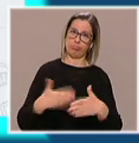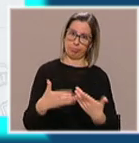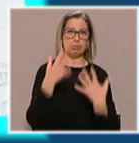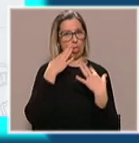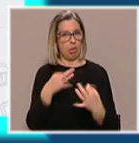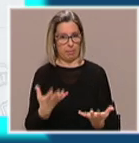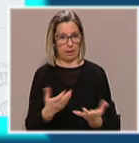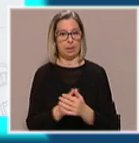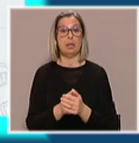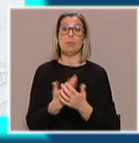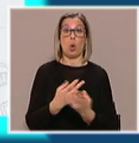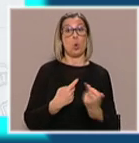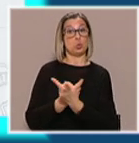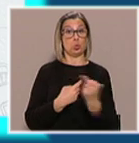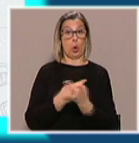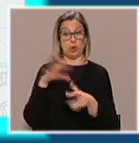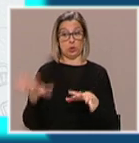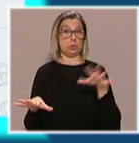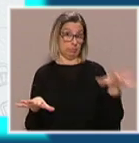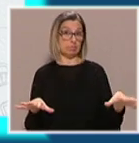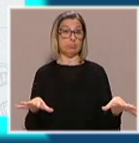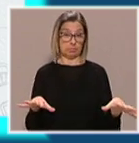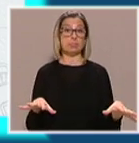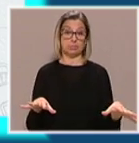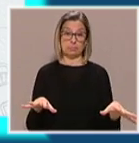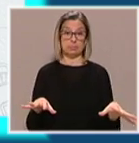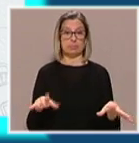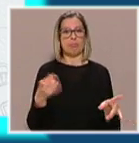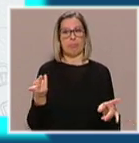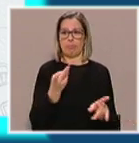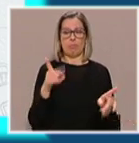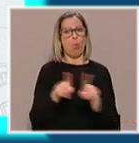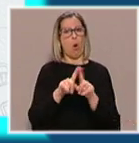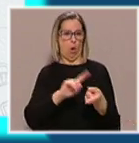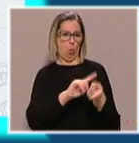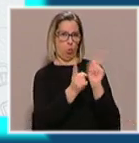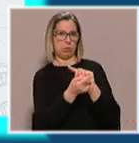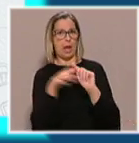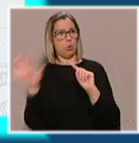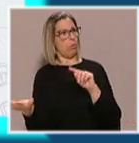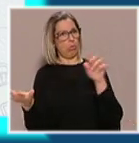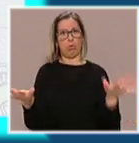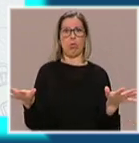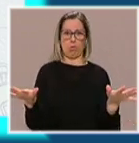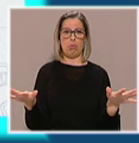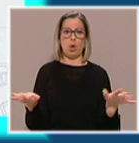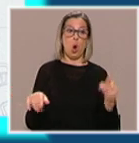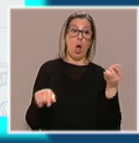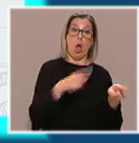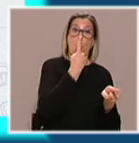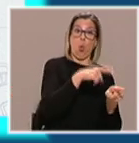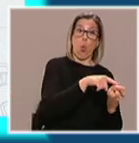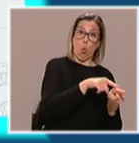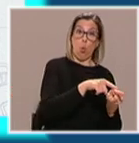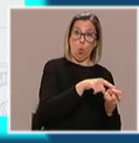sistemas simpático e parasimpático atuam de forma antagónica, contrária. A ação de um leva